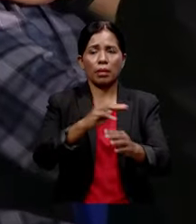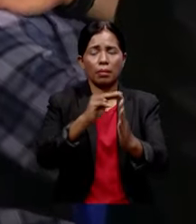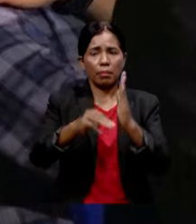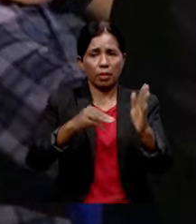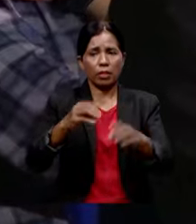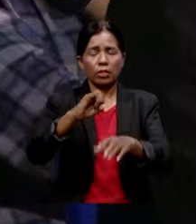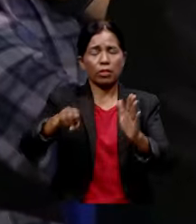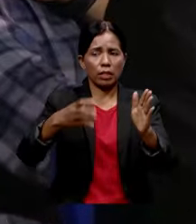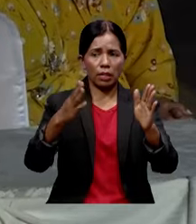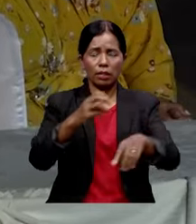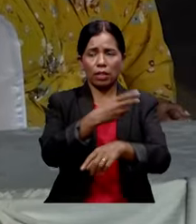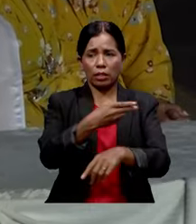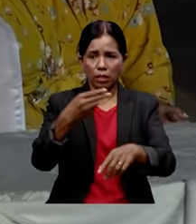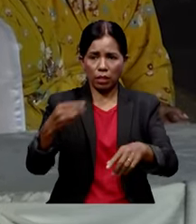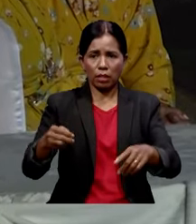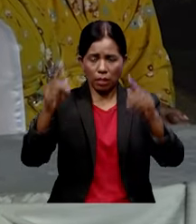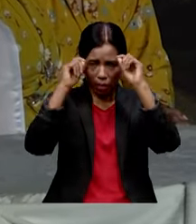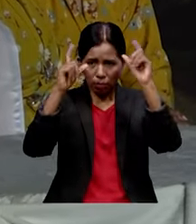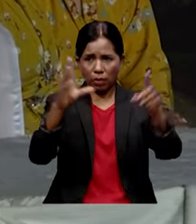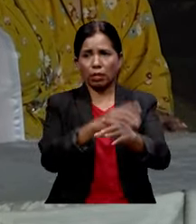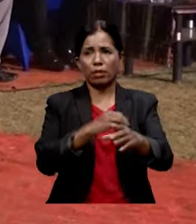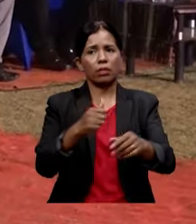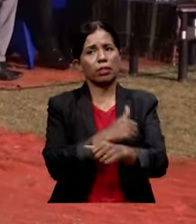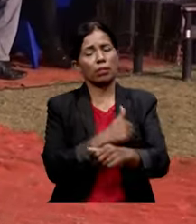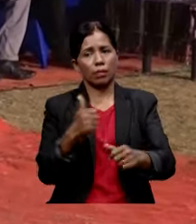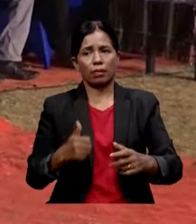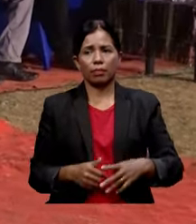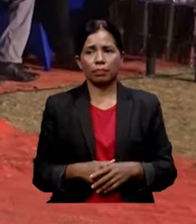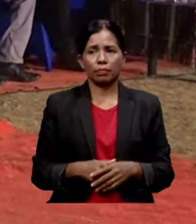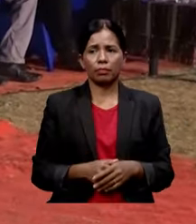jornalista indonésia, nomos jornalista Timor-Leste, no Selutan, João Carlos Giamen.